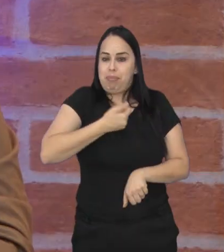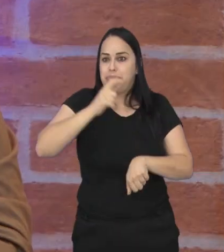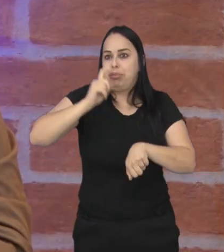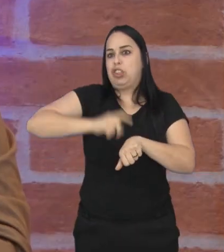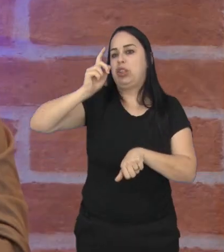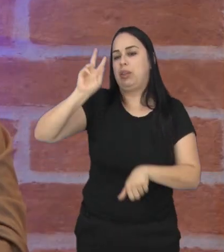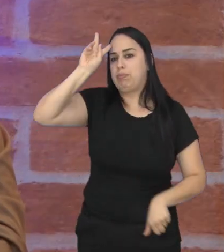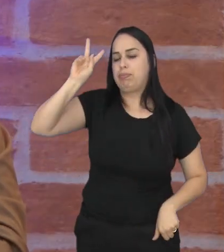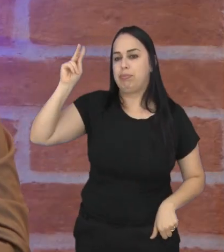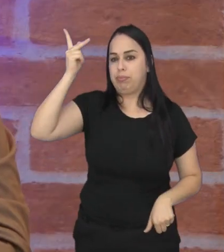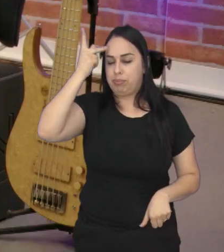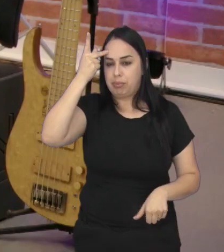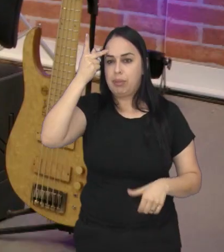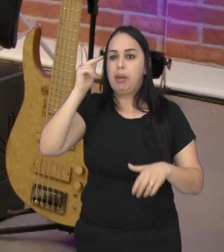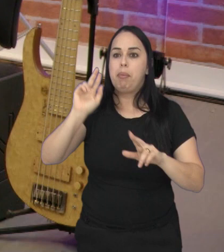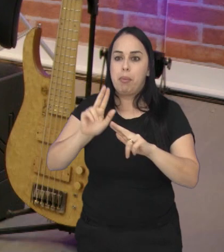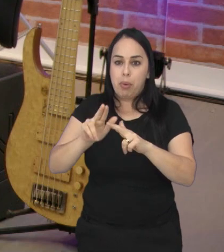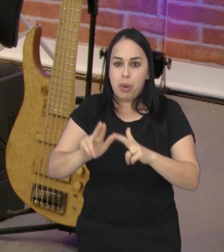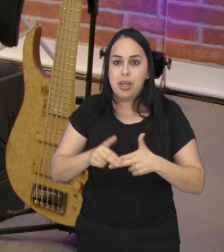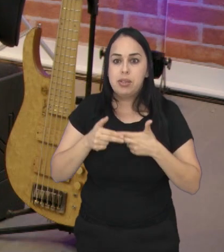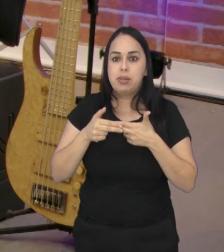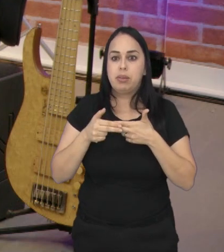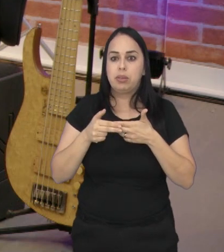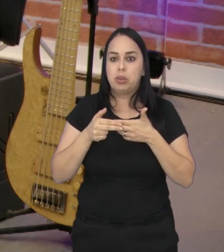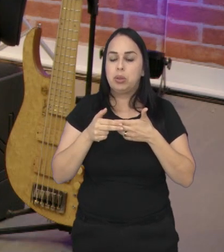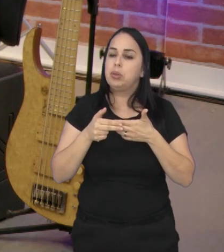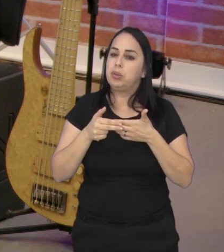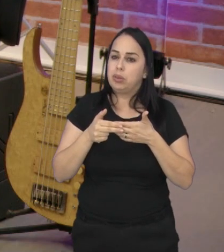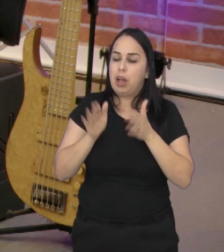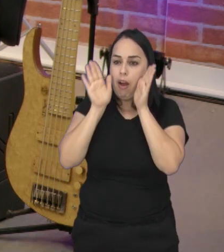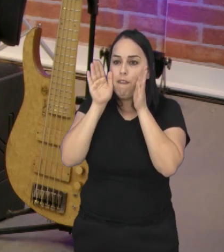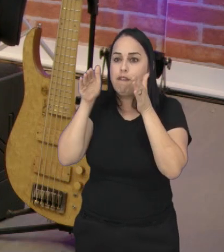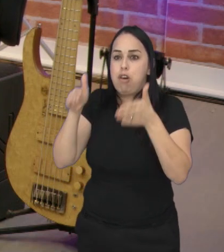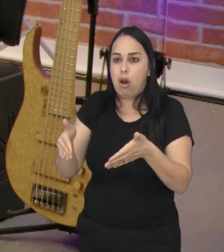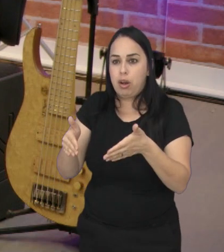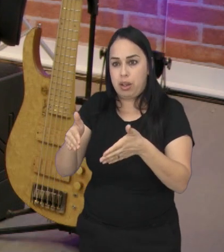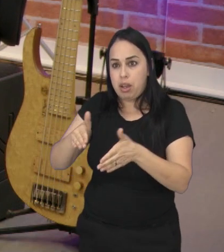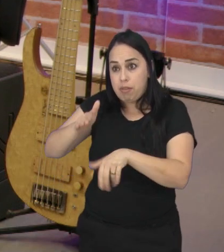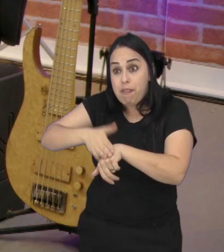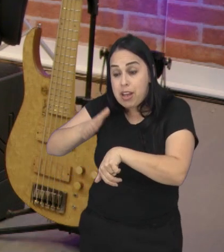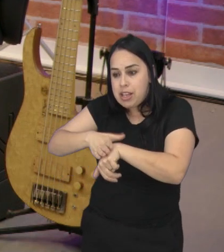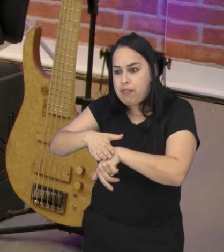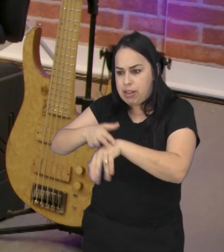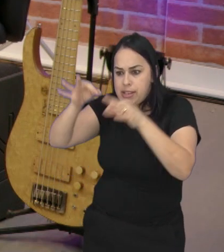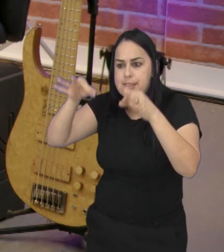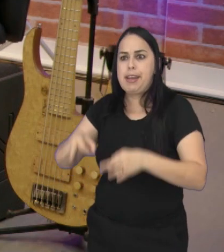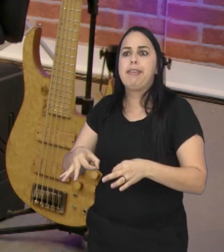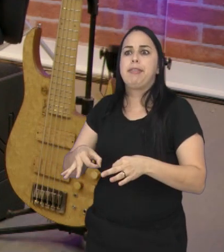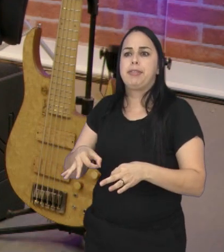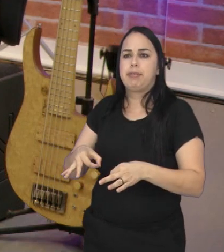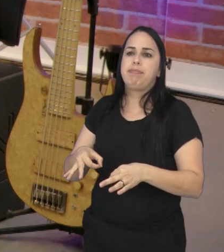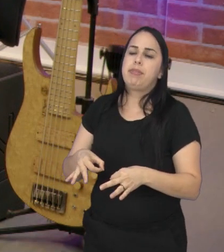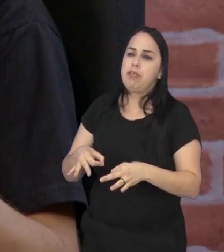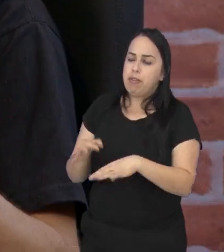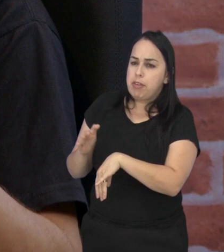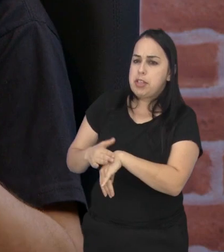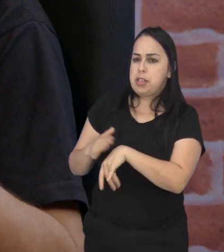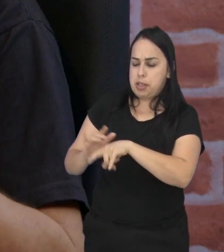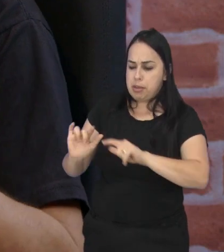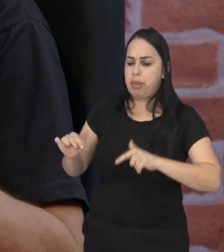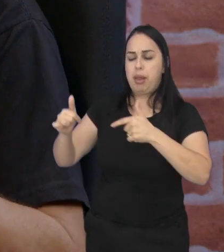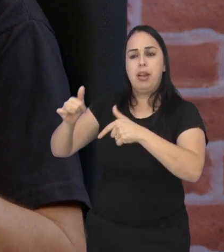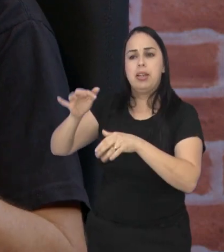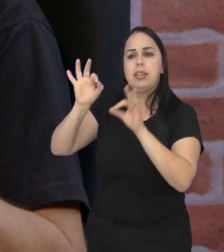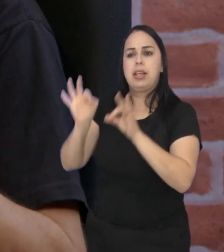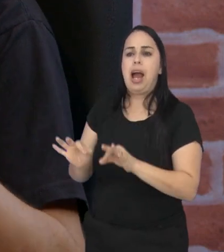em qualquer segmento, você tem que ter essa visão. É o foco. Eu vou fazer isso e vai dar certo. Eu vou fazer isso